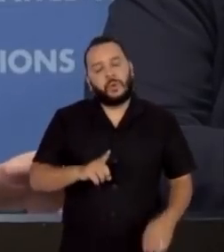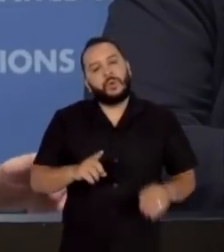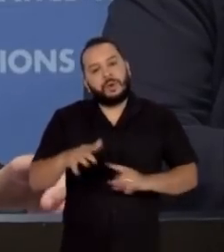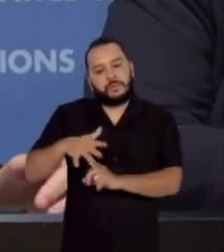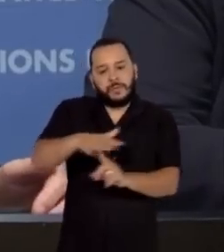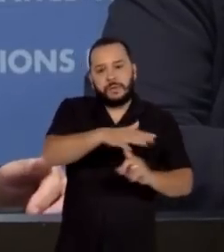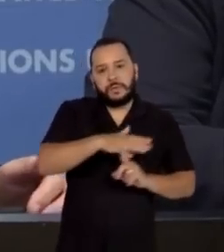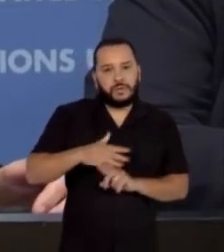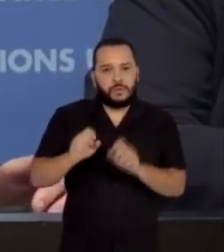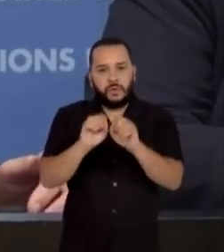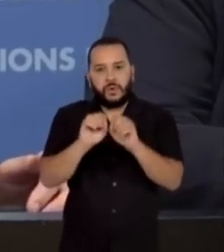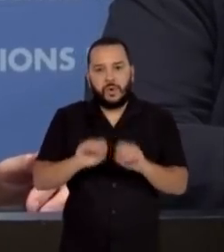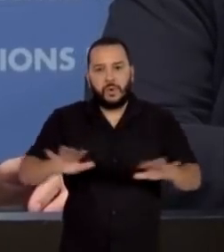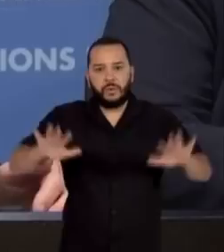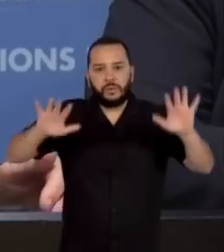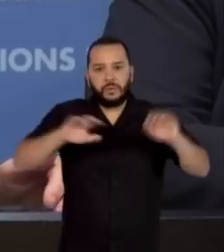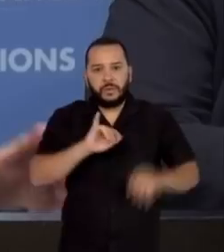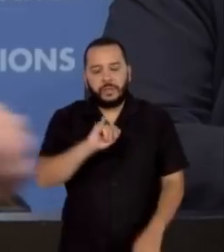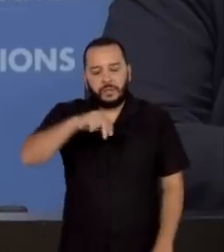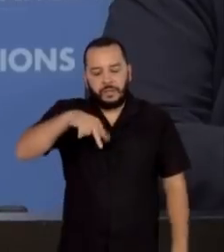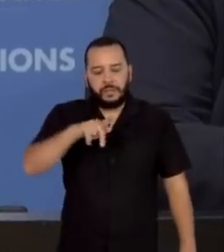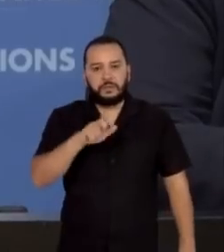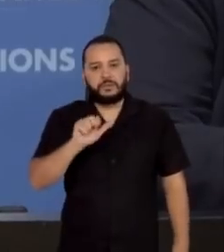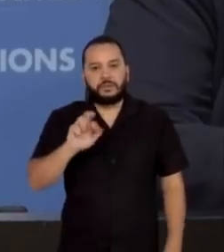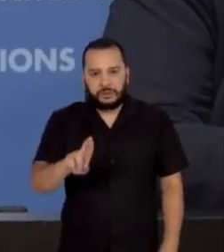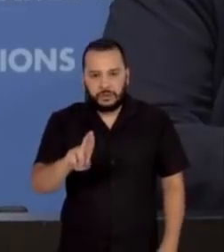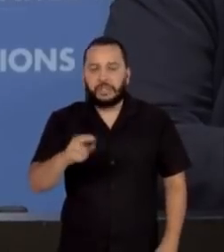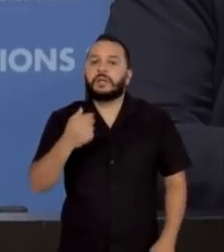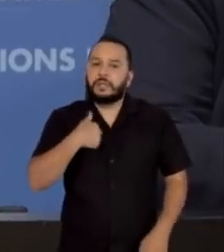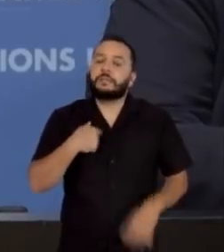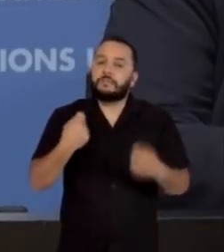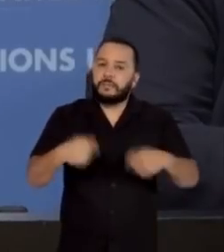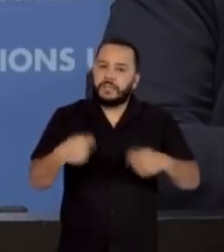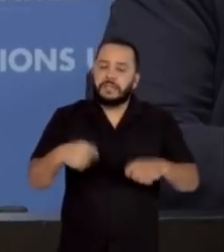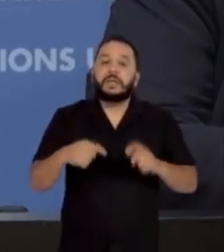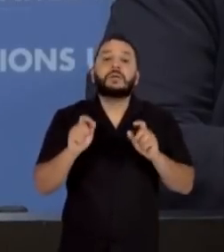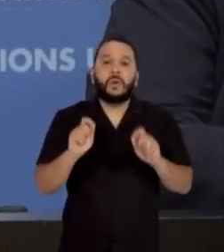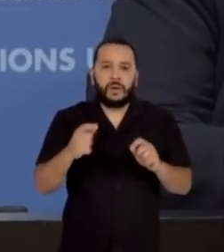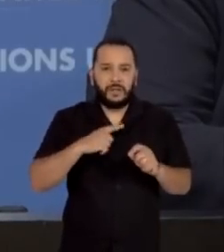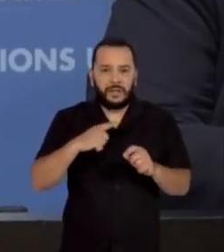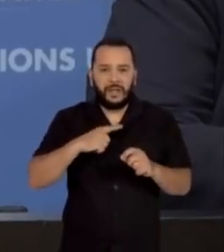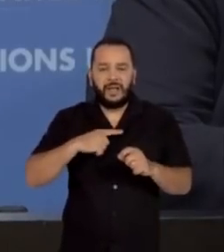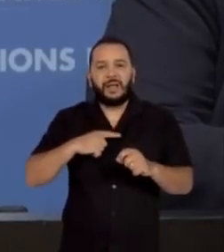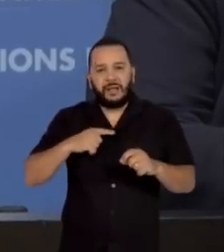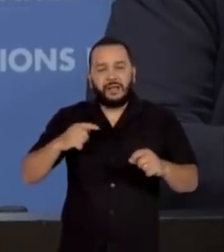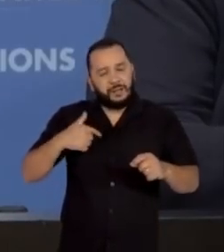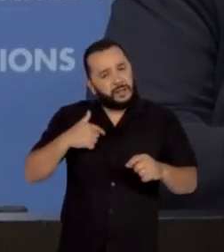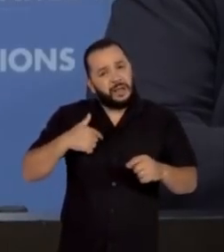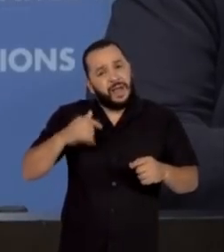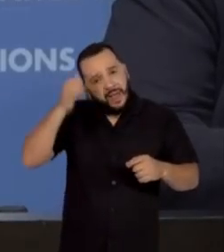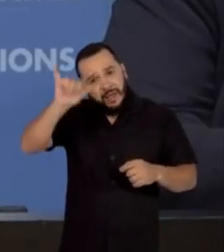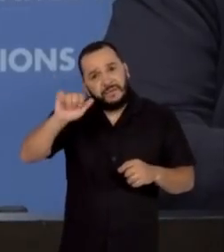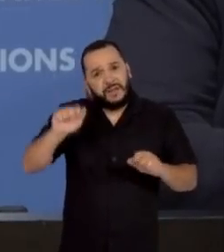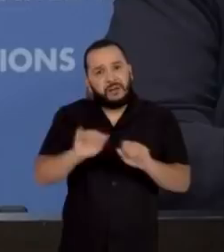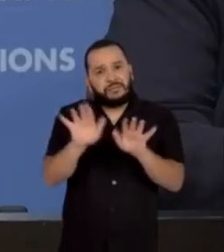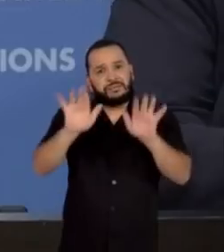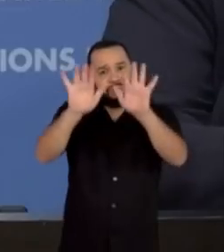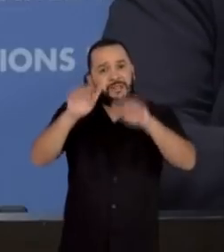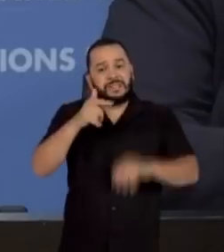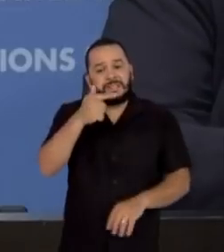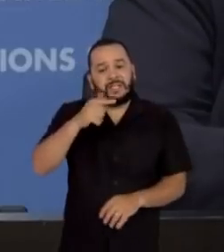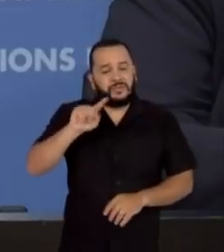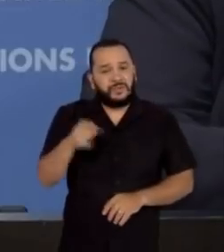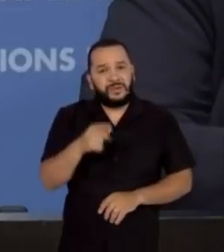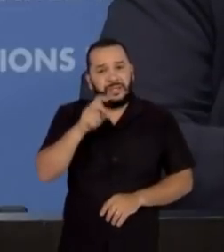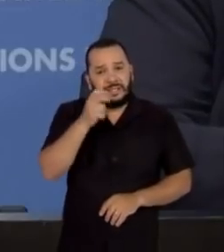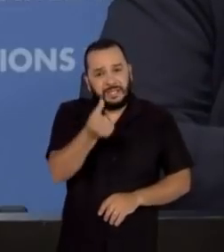ONU, Inger Andersen, diz que são necessários cortes de emissões de carbono de 7,6% por ano